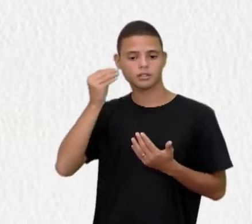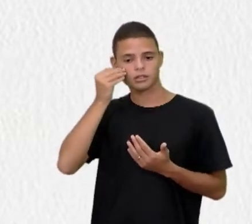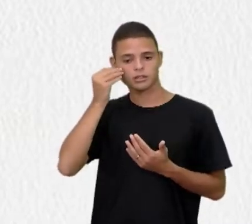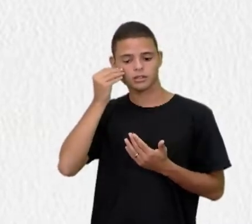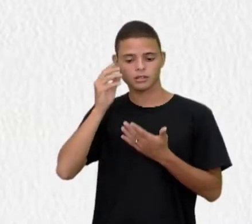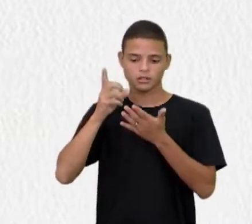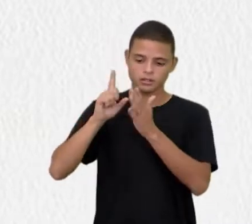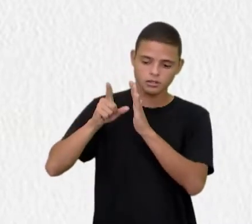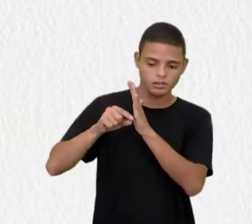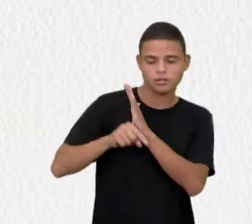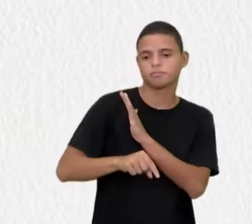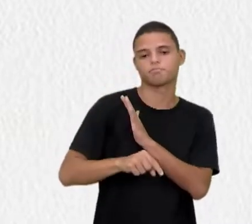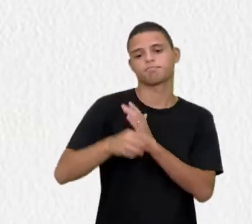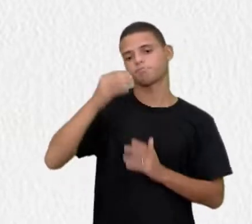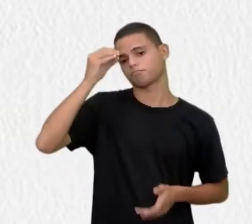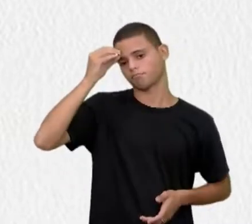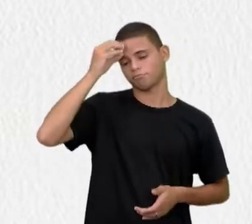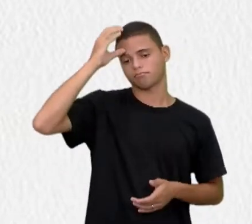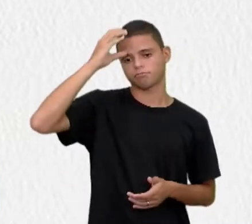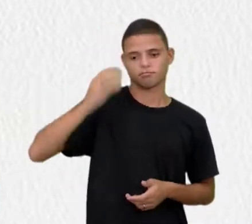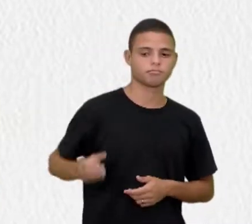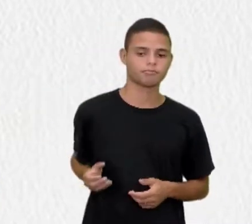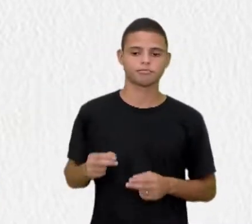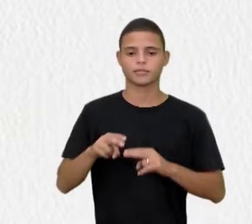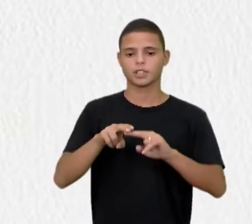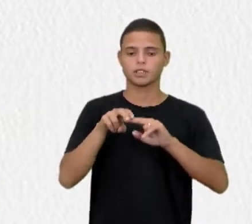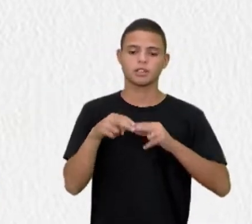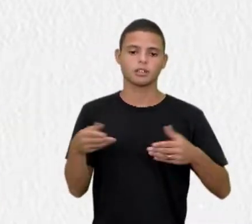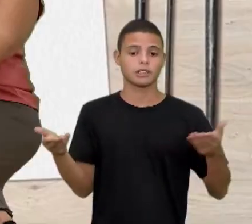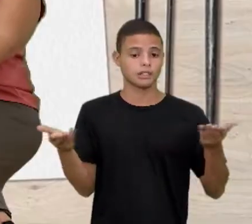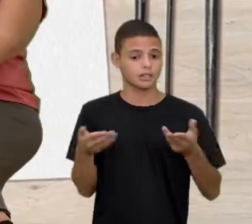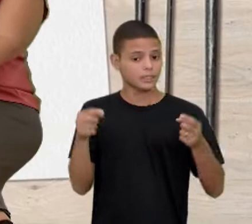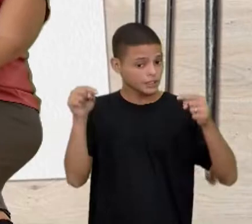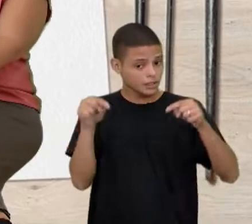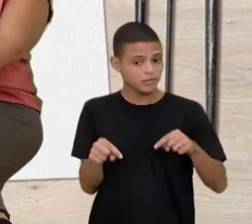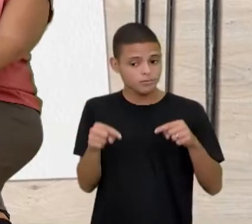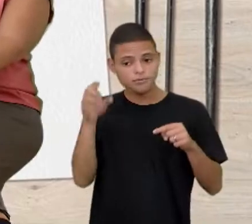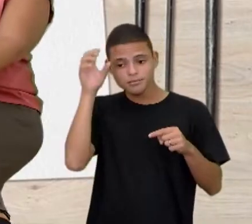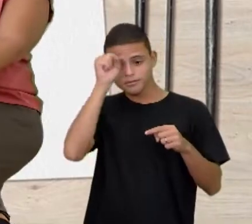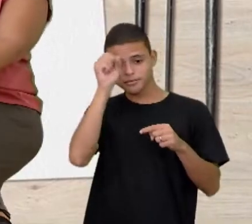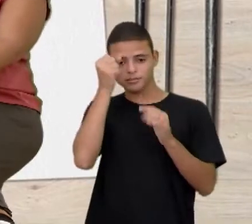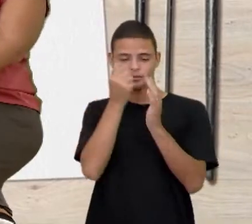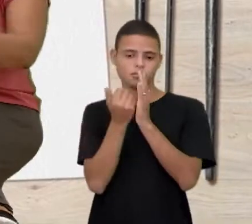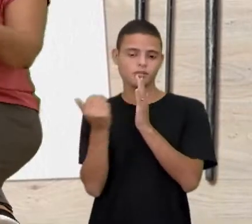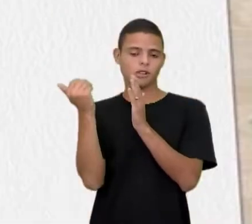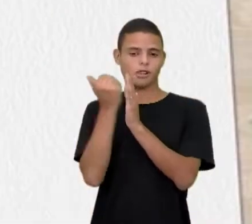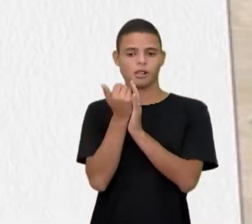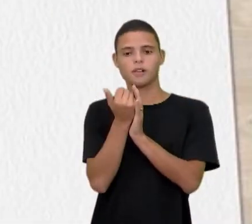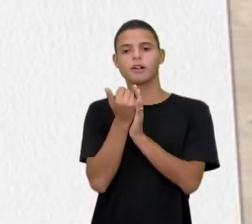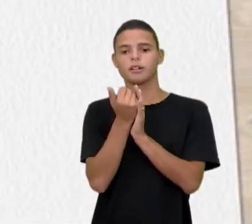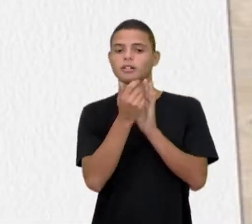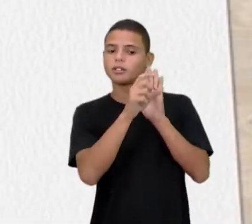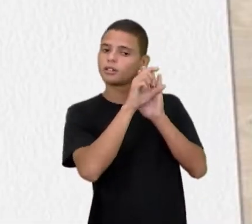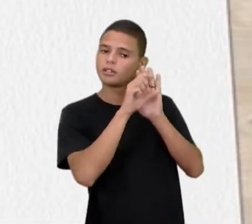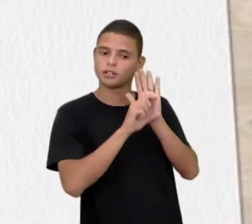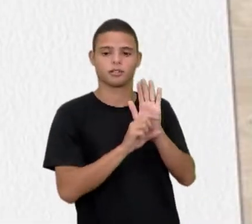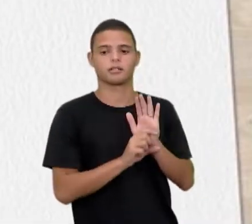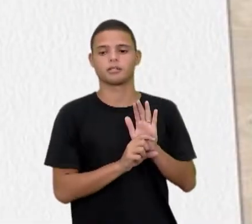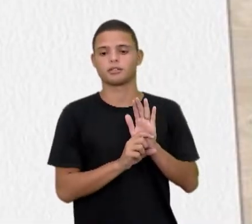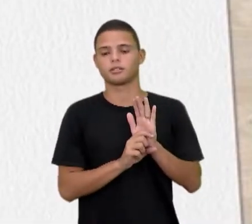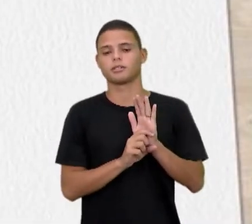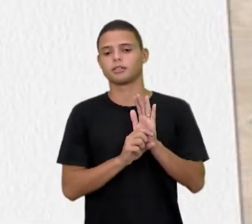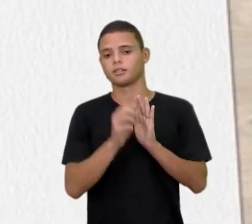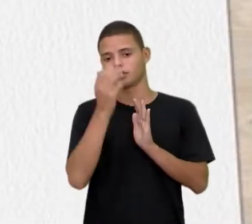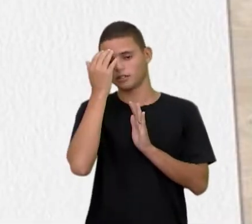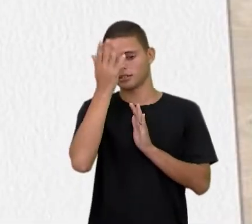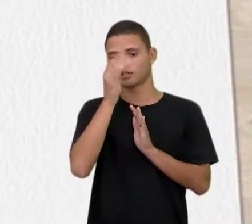aprofundar os conhecimentos. Por isso que eu tô aqui para aprender mais sobre charge. E lembrando que para você ver charges fáceis,